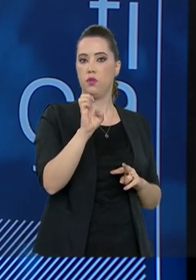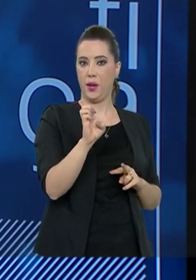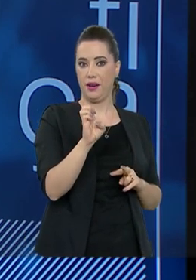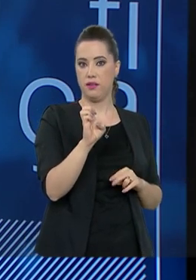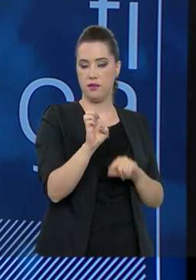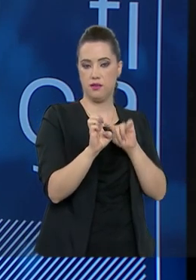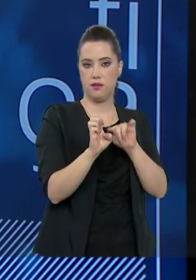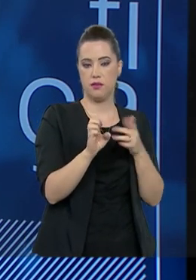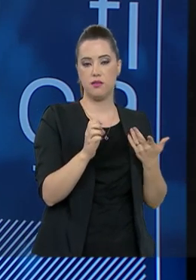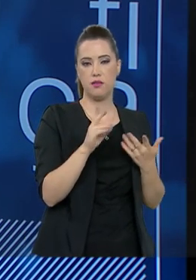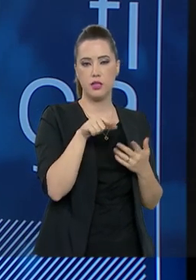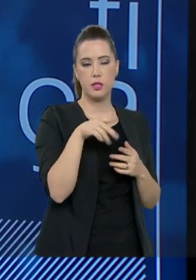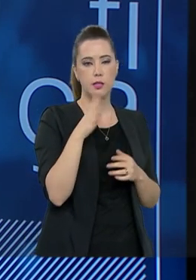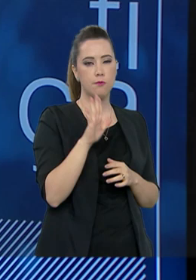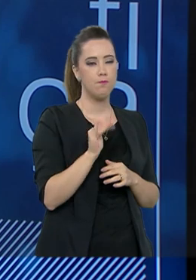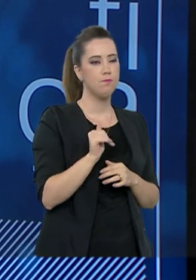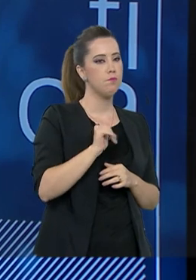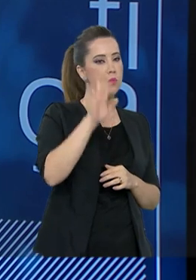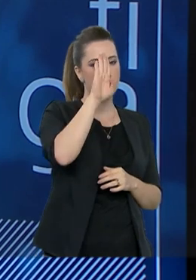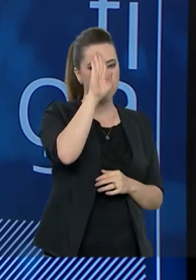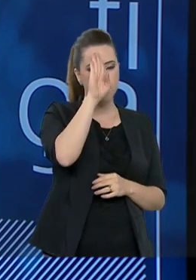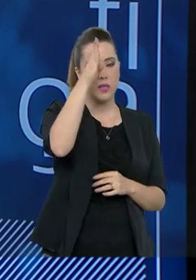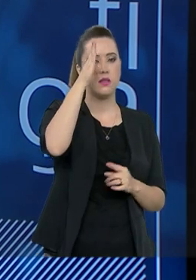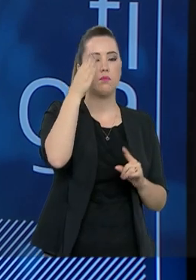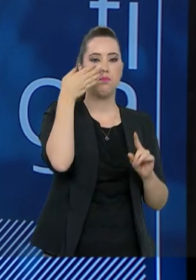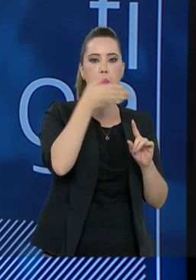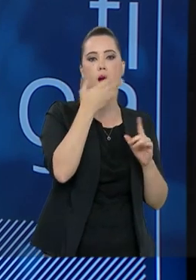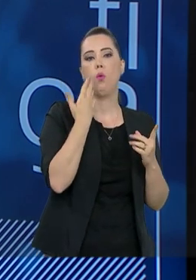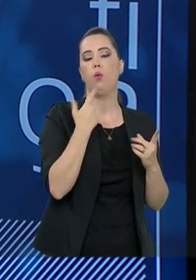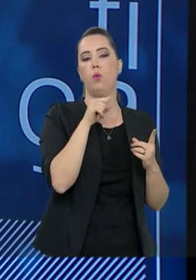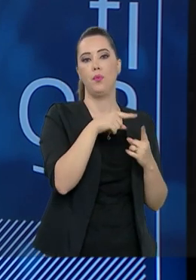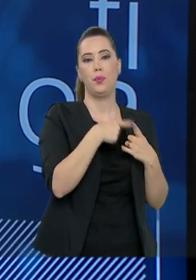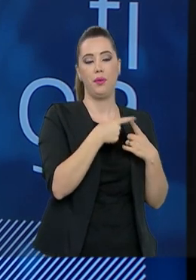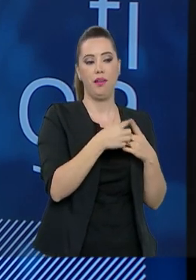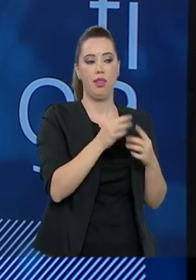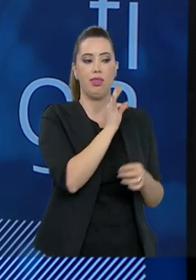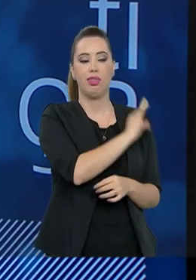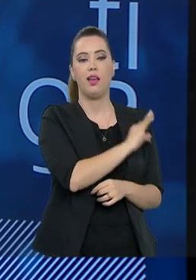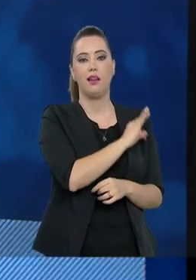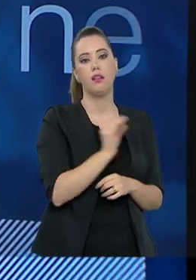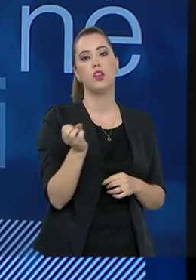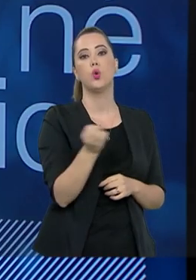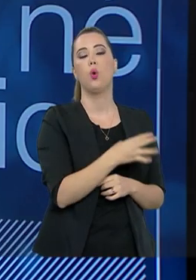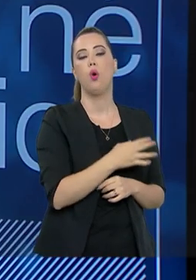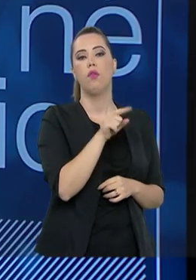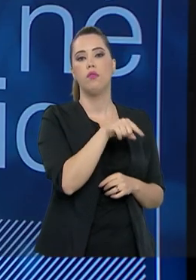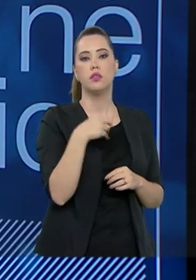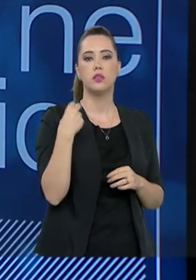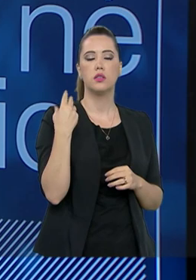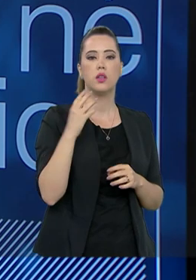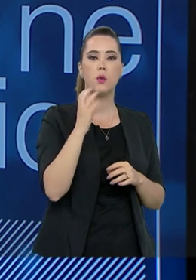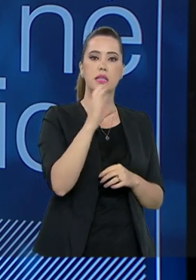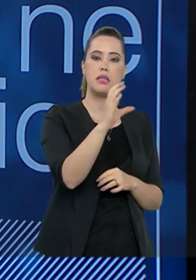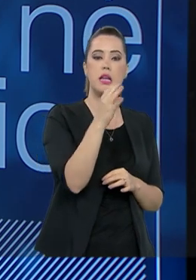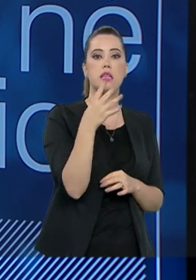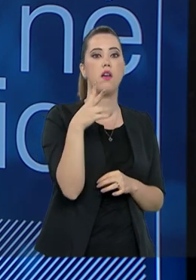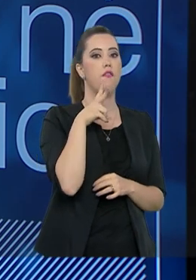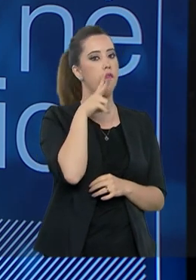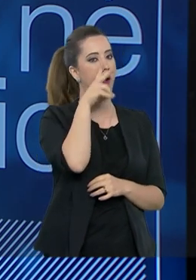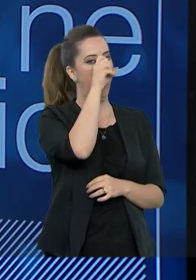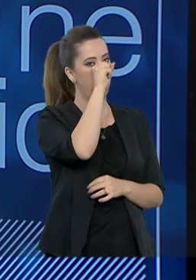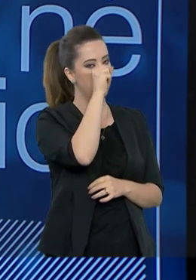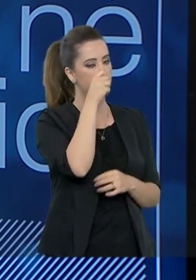ciências forenses. Como ela é uma técnica bastante recente, ela tem um arcabouço científico muito forte, né?